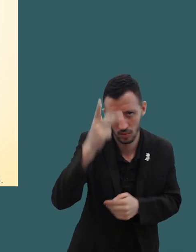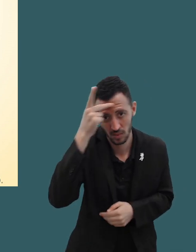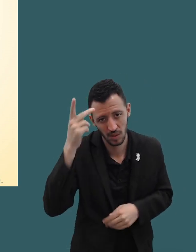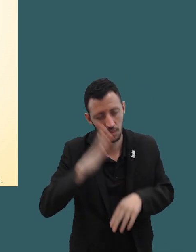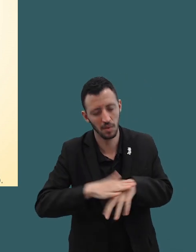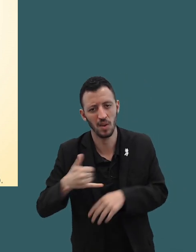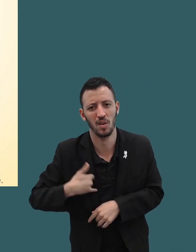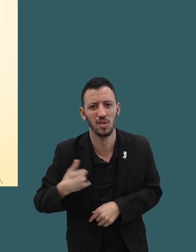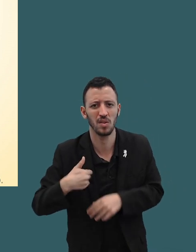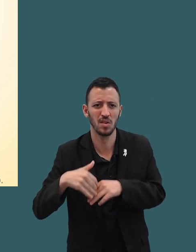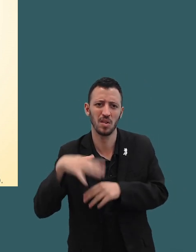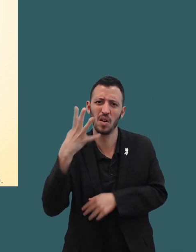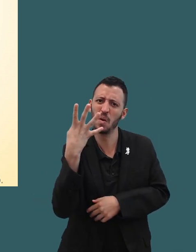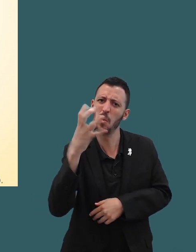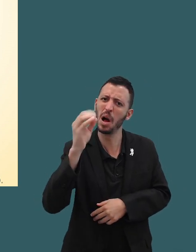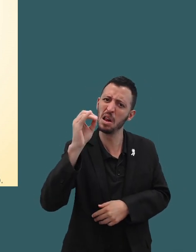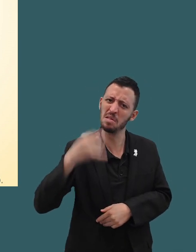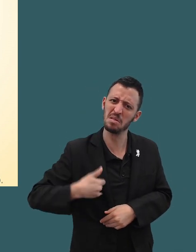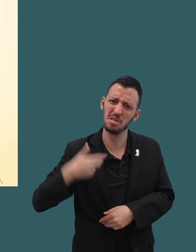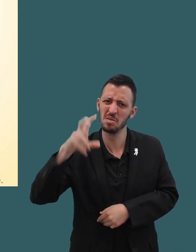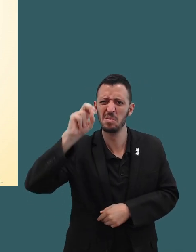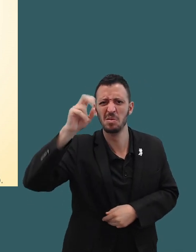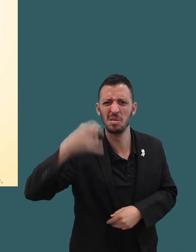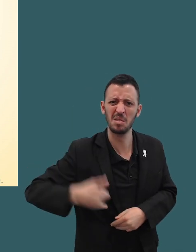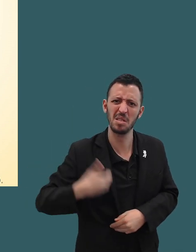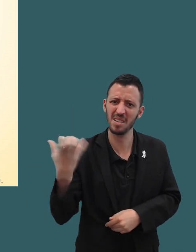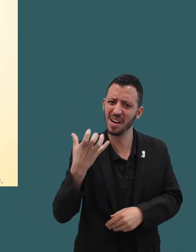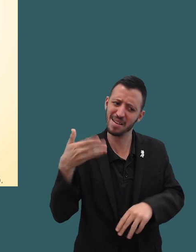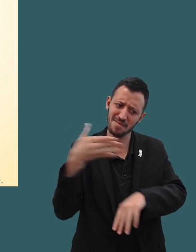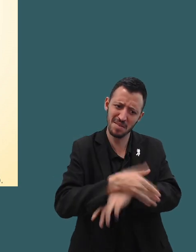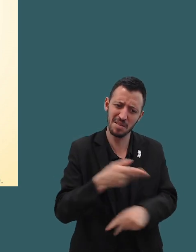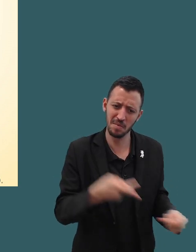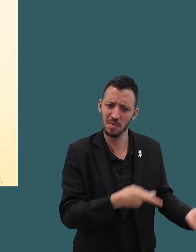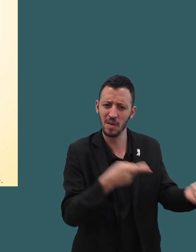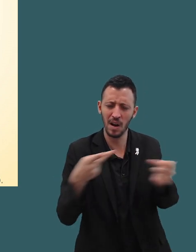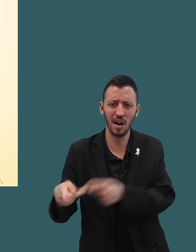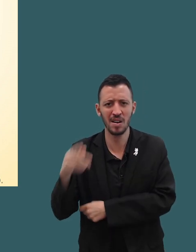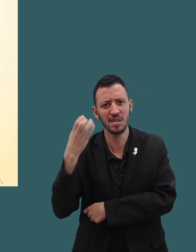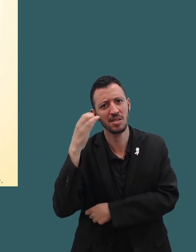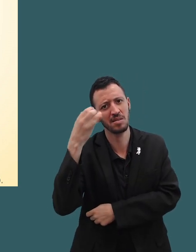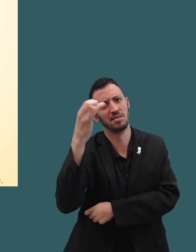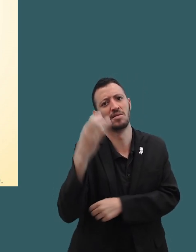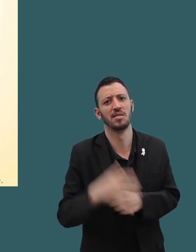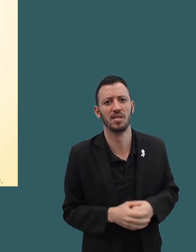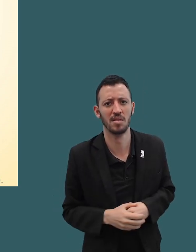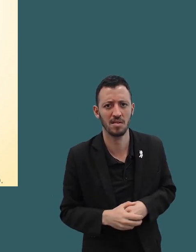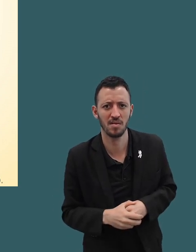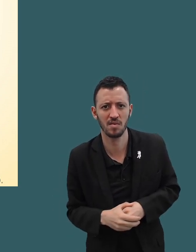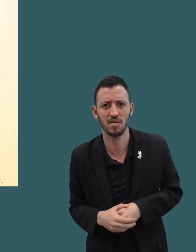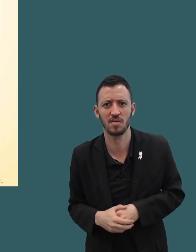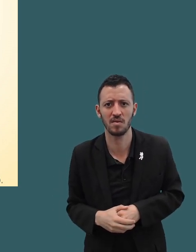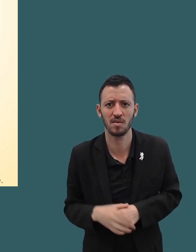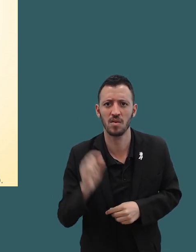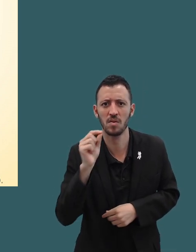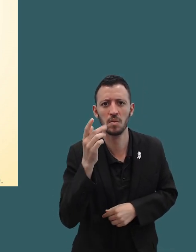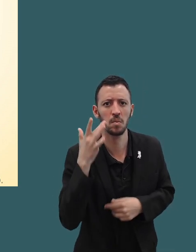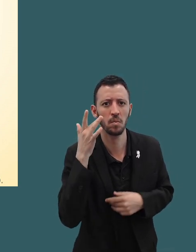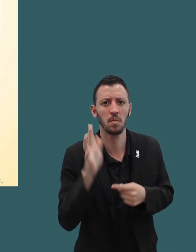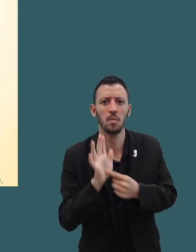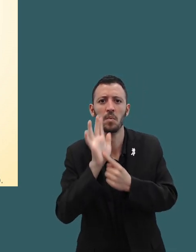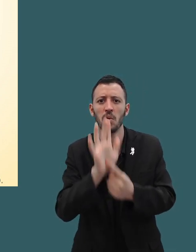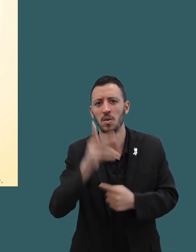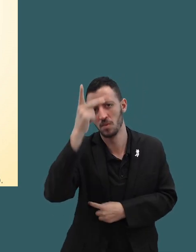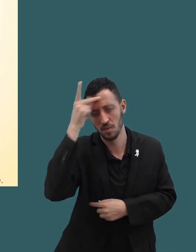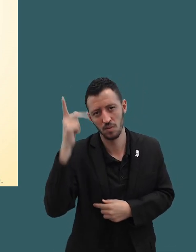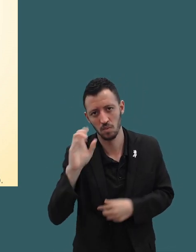Pessoas mais velhas, pessoas com 40 anos, 50 anos, querendo participar de Olimpíada Científica. O que demonstra que as